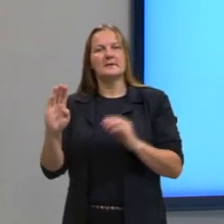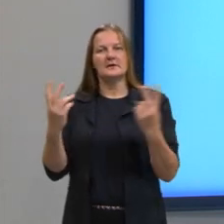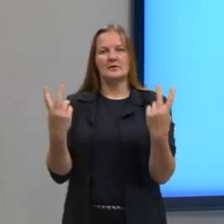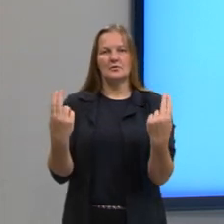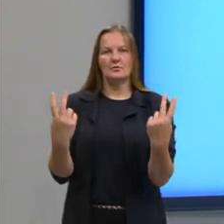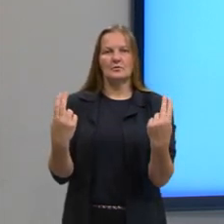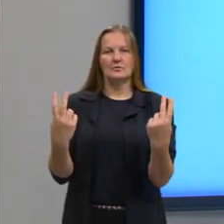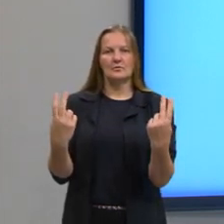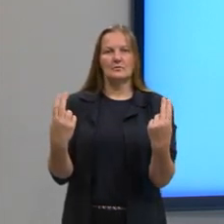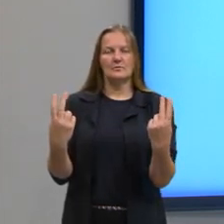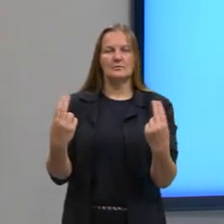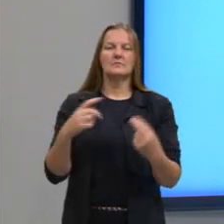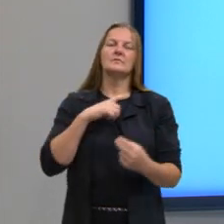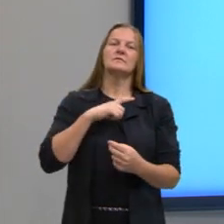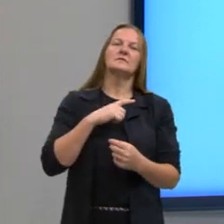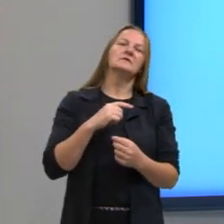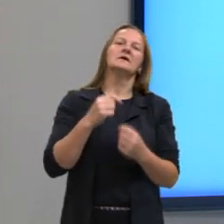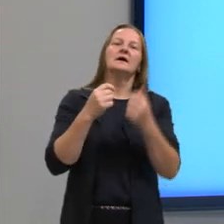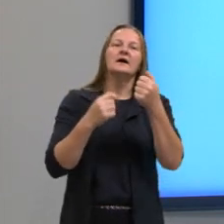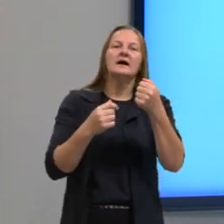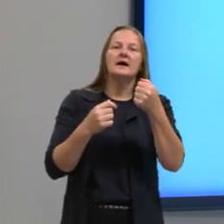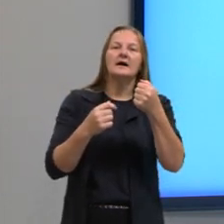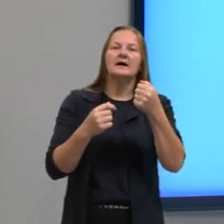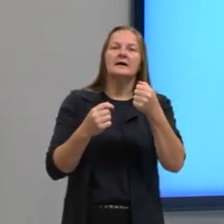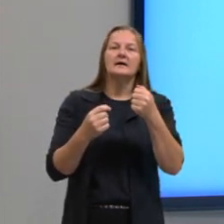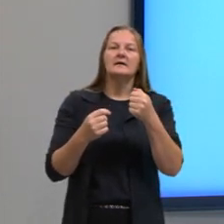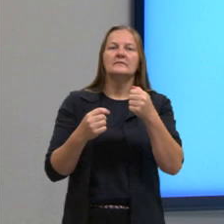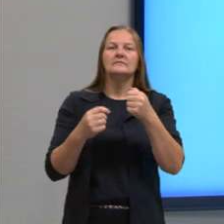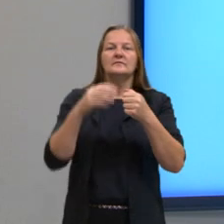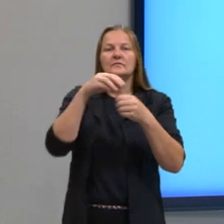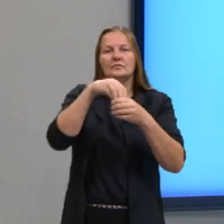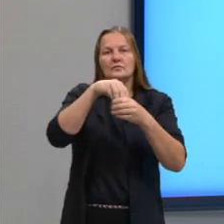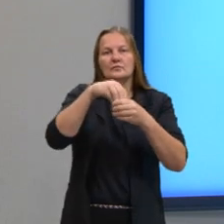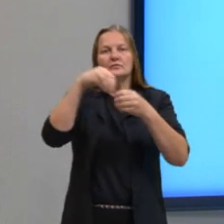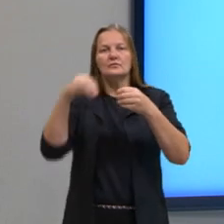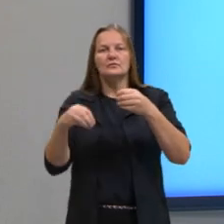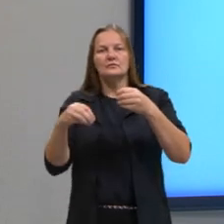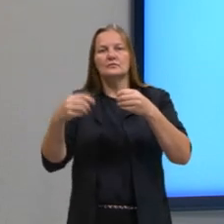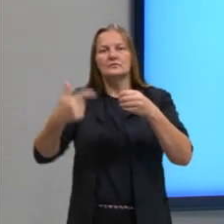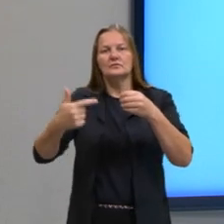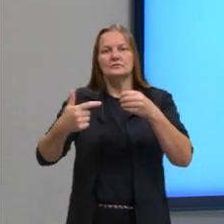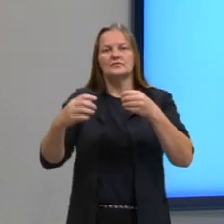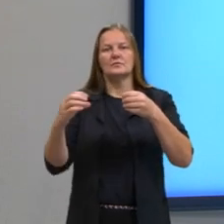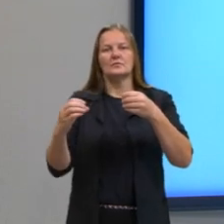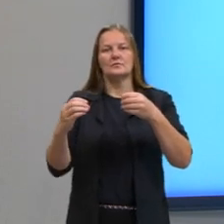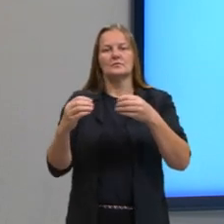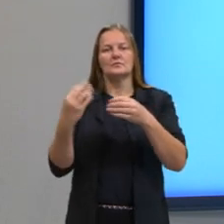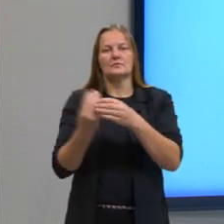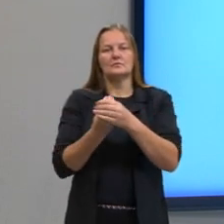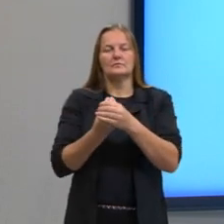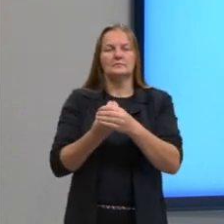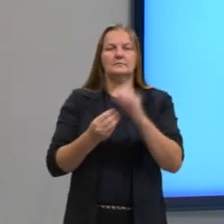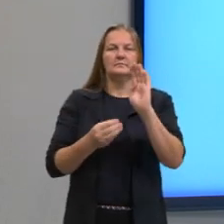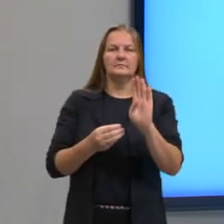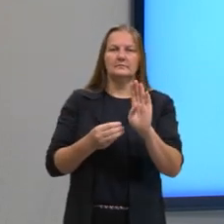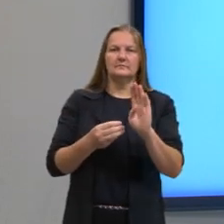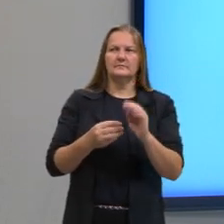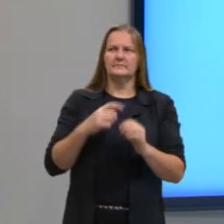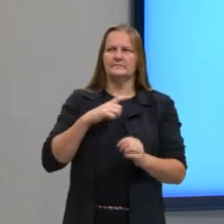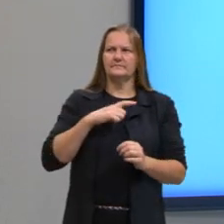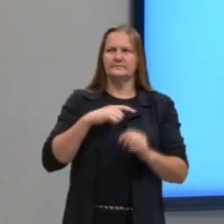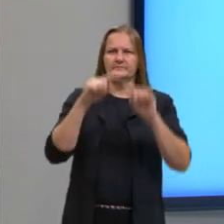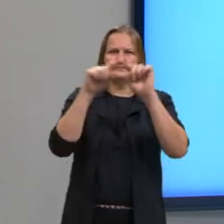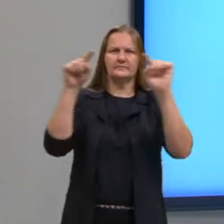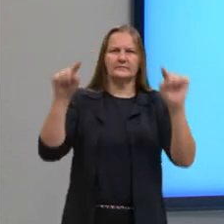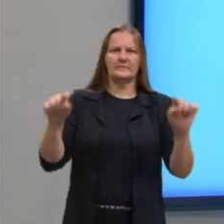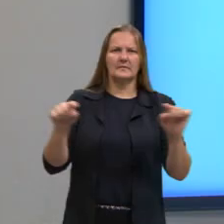nesse caso dizemos que a é subconjunto de b e ali nós temos um exemplo agora eu vou para o